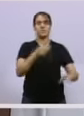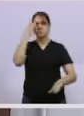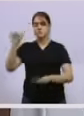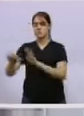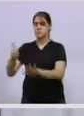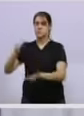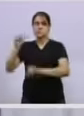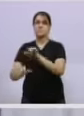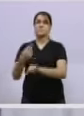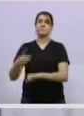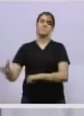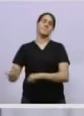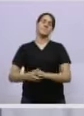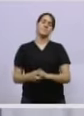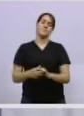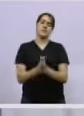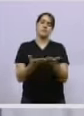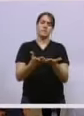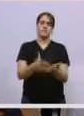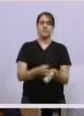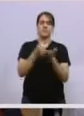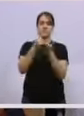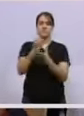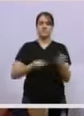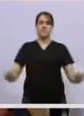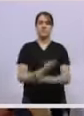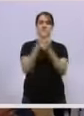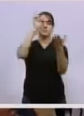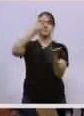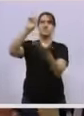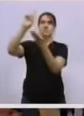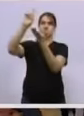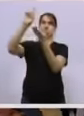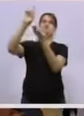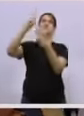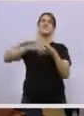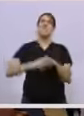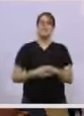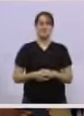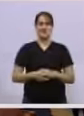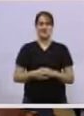últimos. Palabra de salvación. Gloria a vos, Señor.